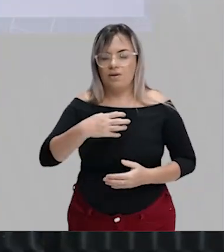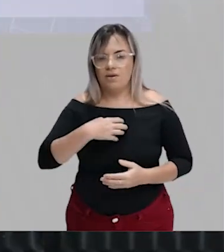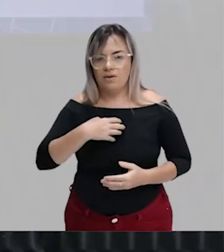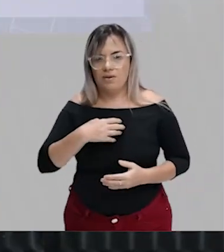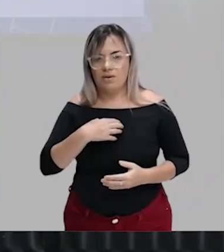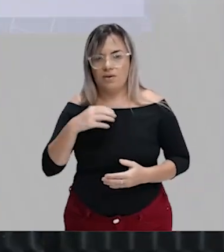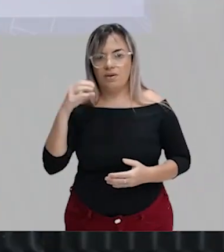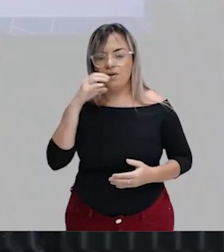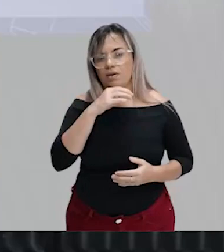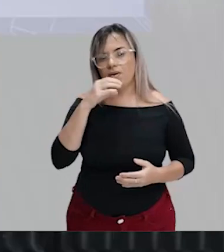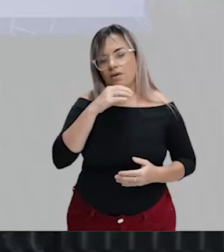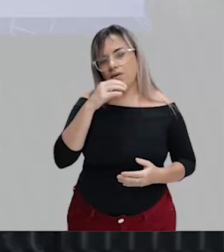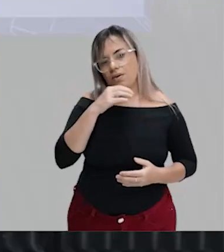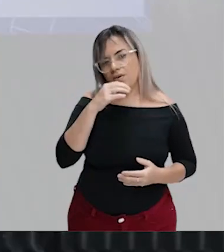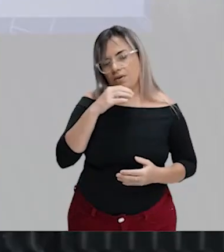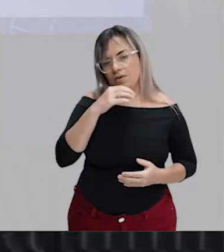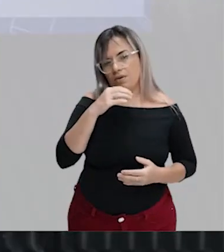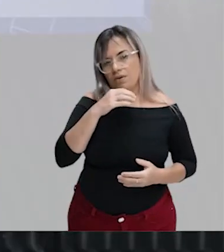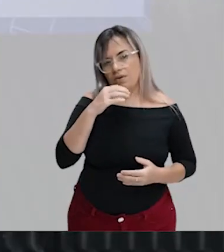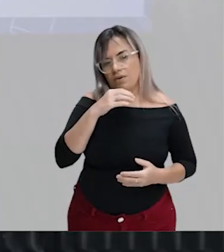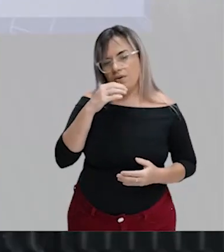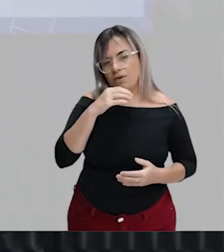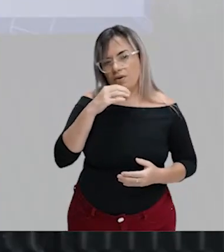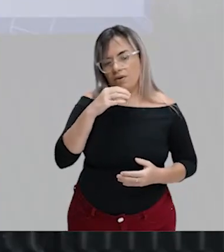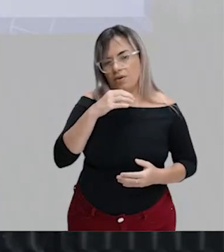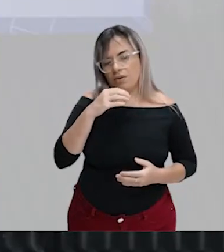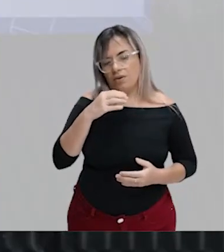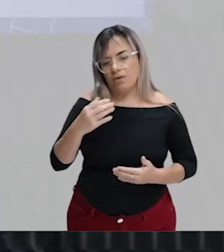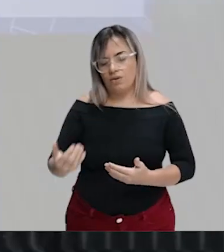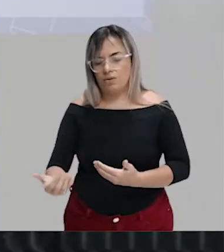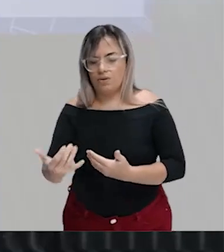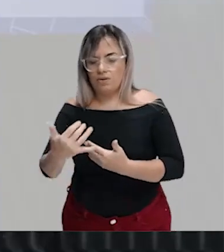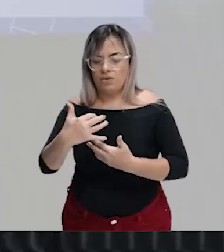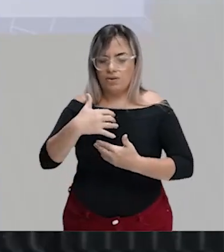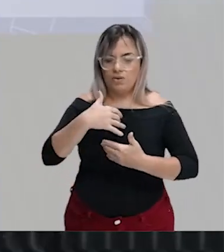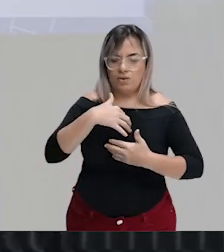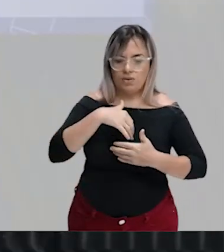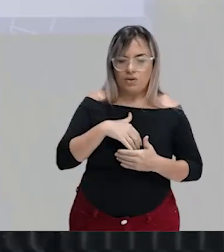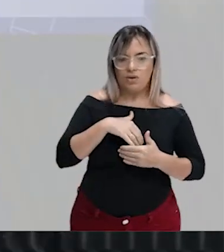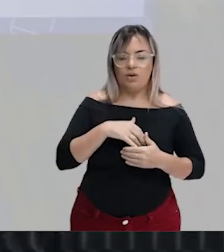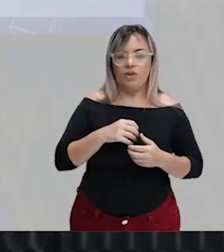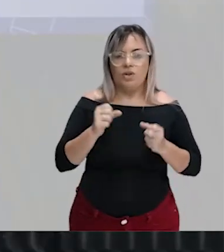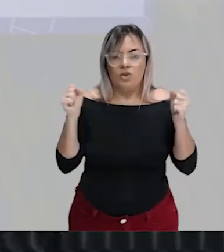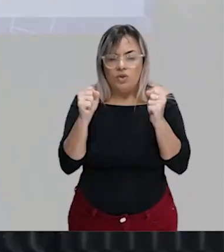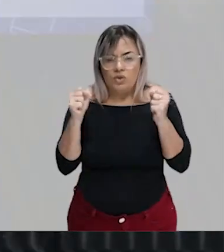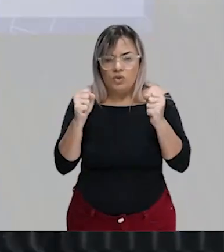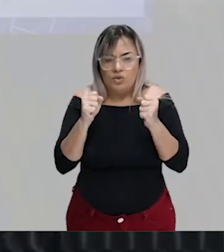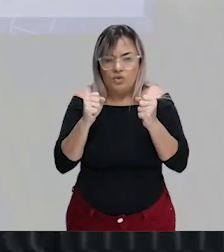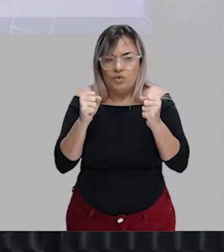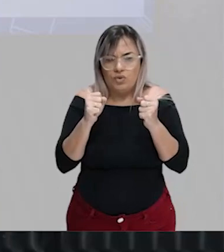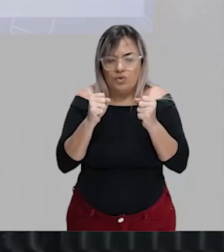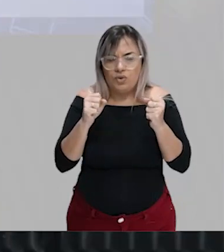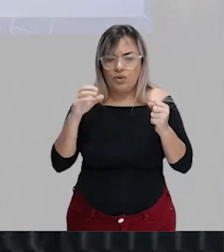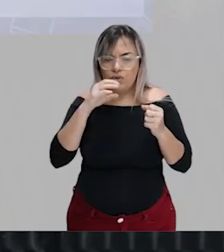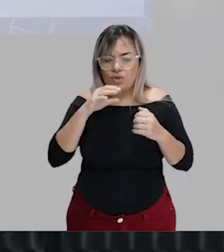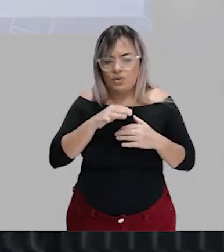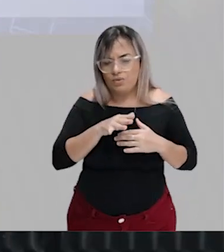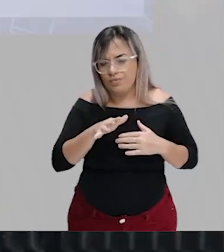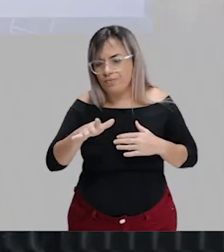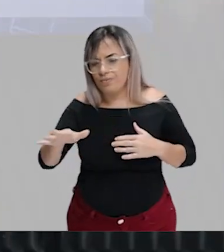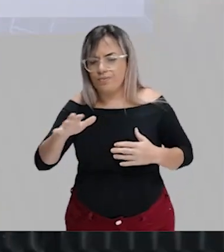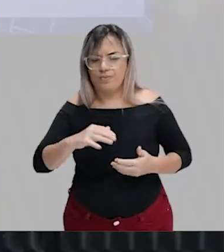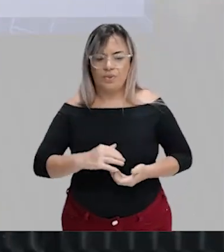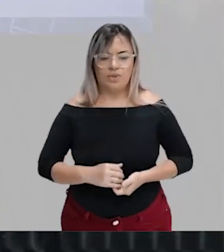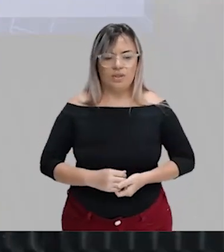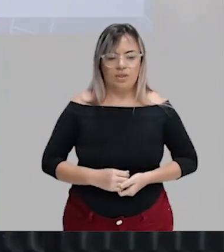nós recebemos, e a sensação de frio, né, é quando nós perdemos o calor. Então, o casaco, né, a roupa de lã, ela vai